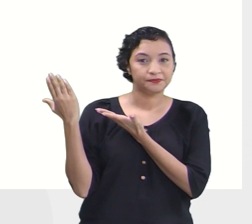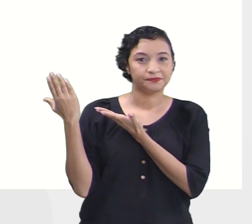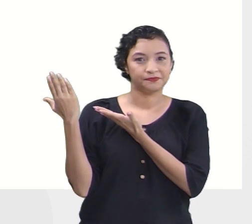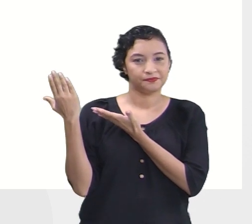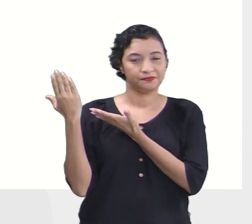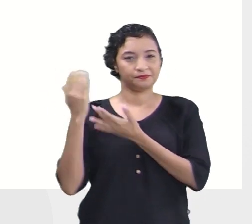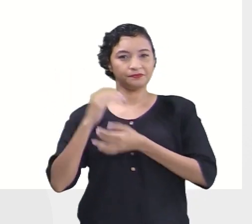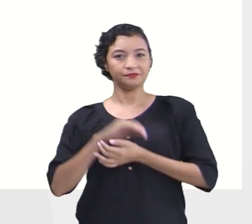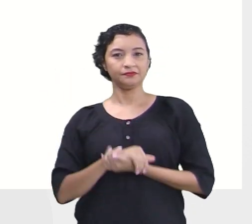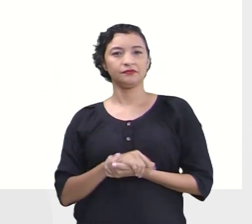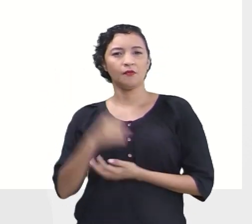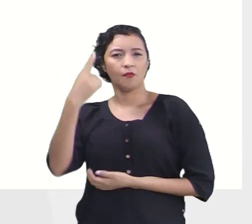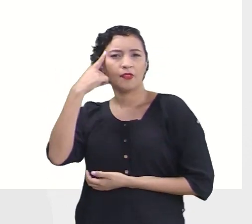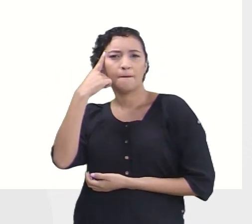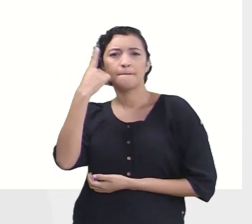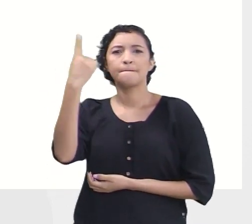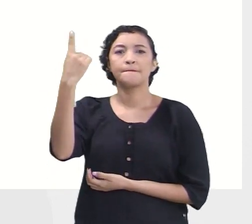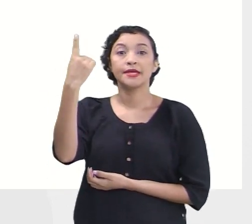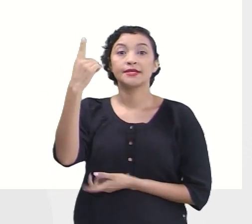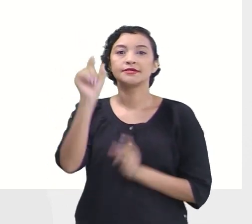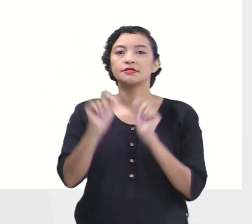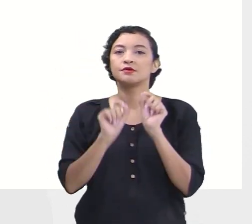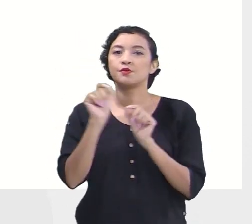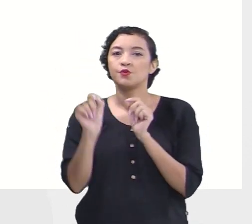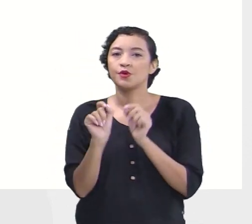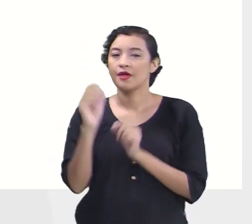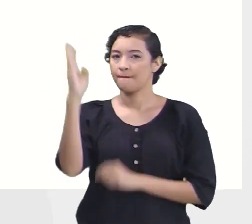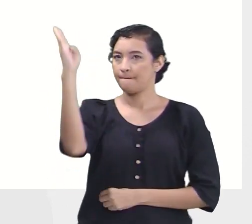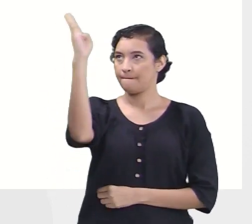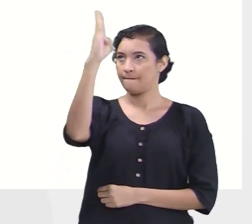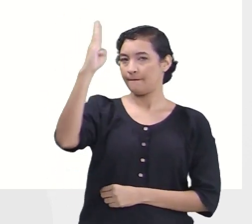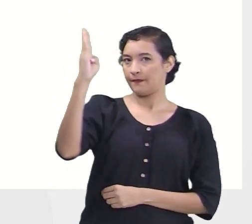entenderem. Imagina que esse seja o mapa do Brasil.